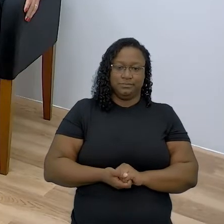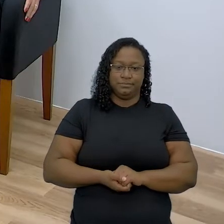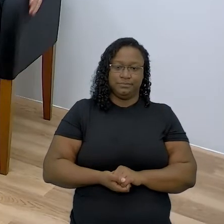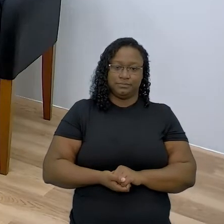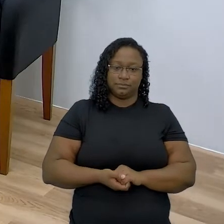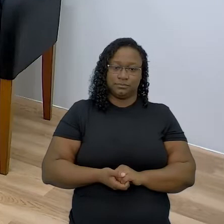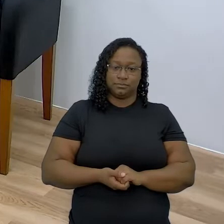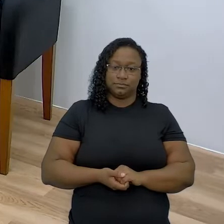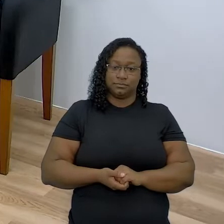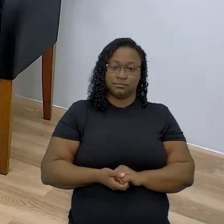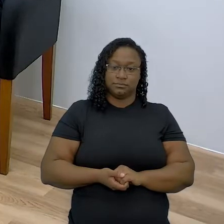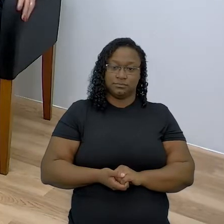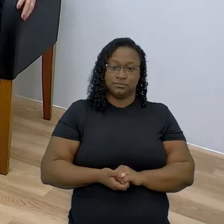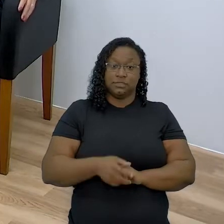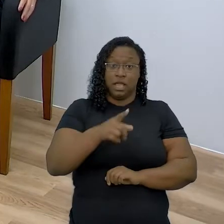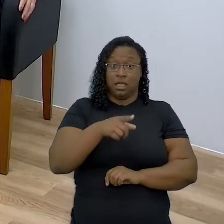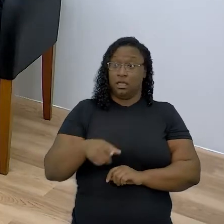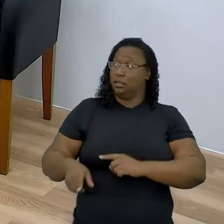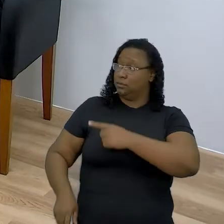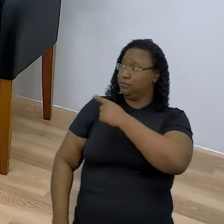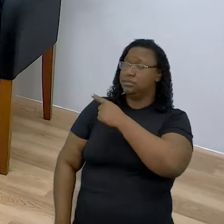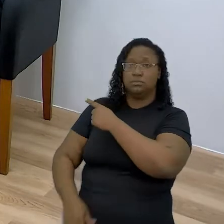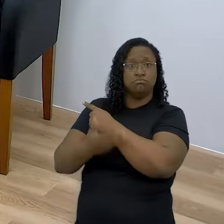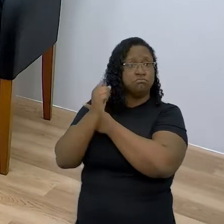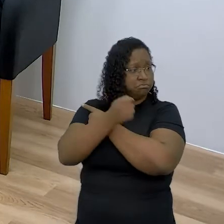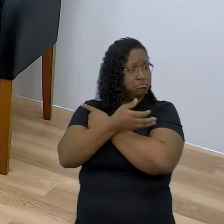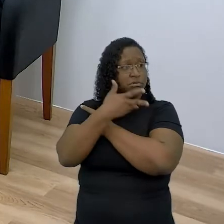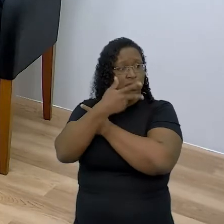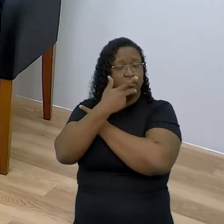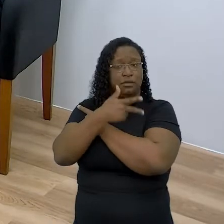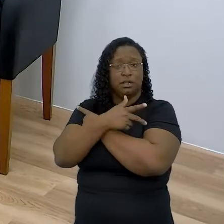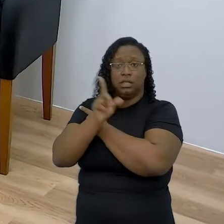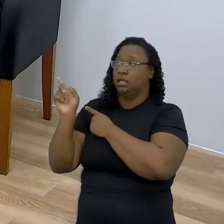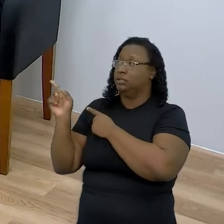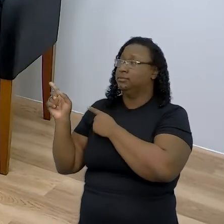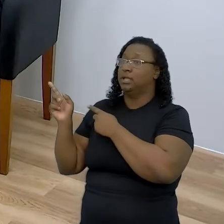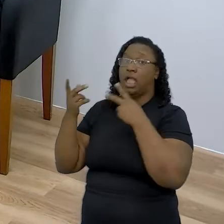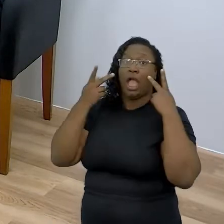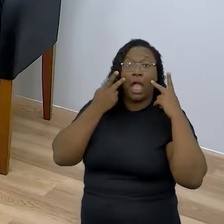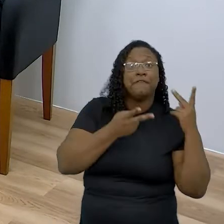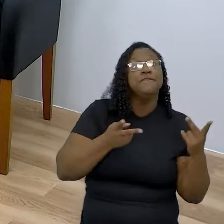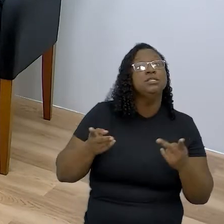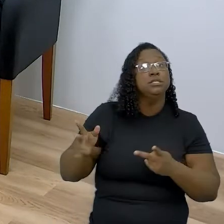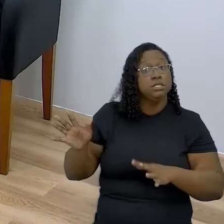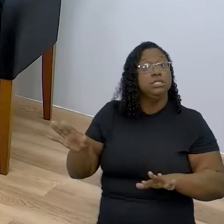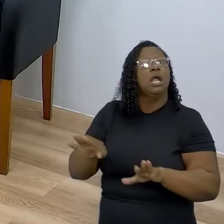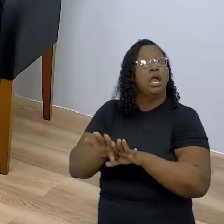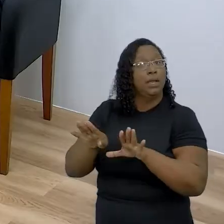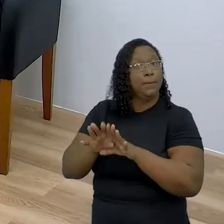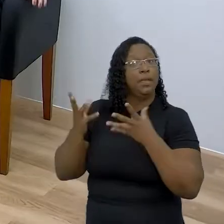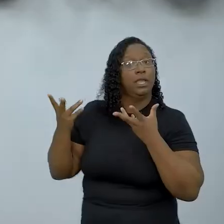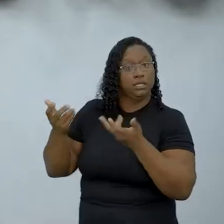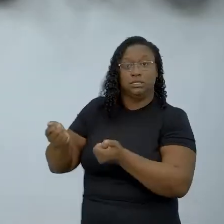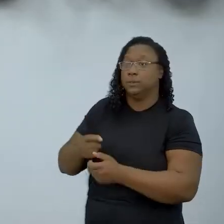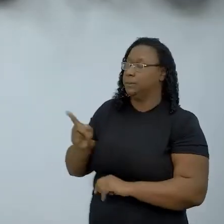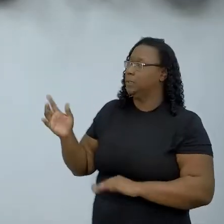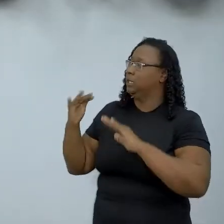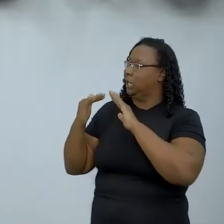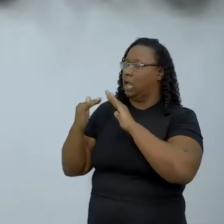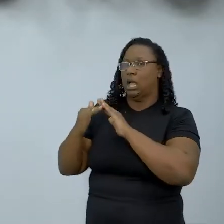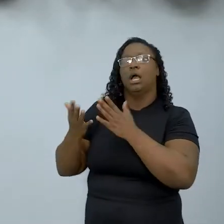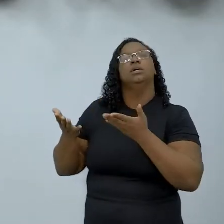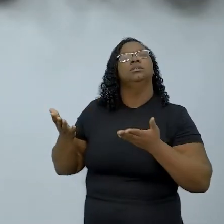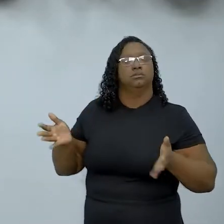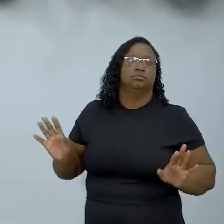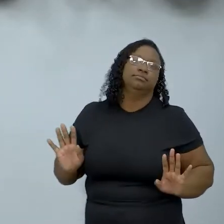vocês recebem, ó, ali também vocês podem ter falado, poderia ter recebido gente ali, né, nas Sim, férias. Uma visita, né, como ele falou, dar uma viajadinha, diminuir a quantidade de pessoas